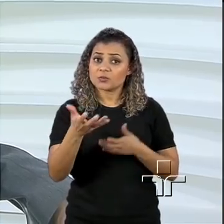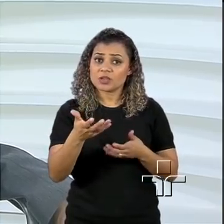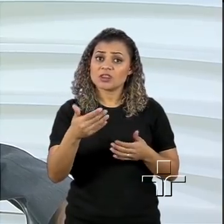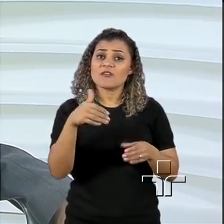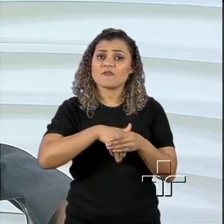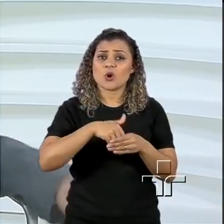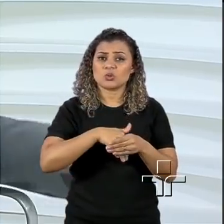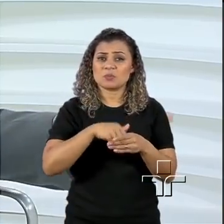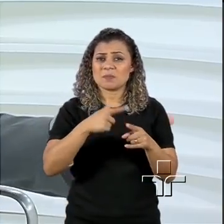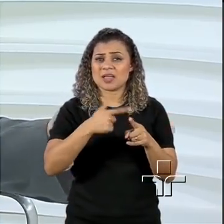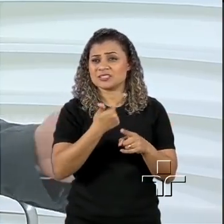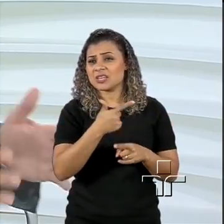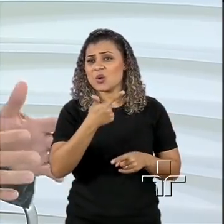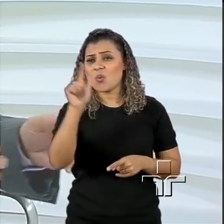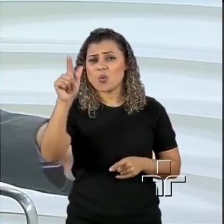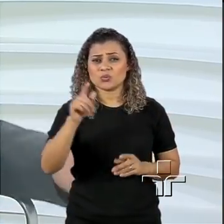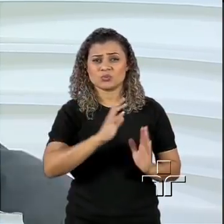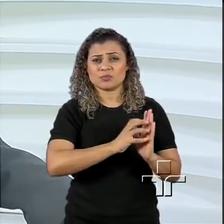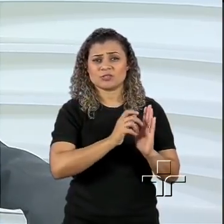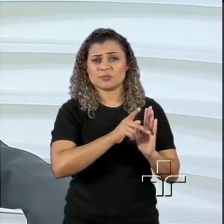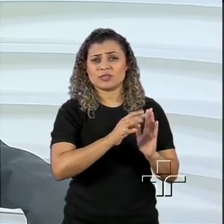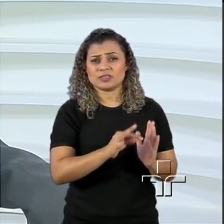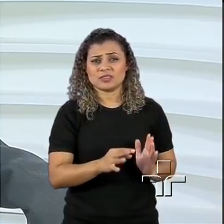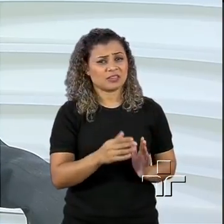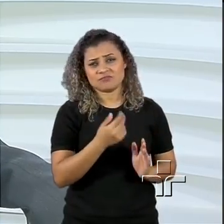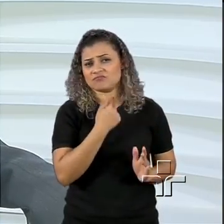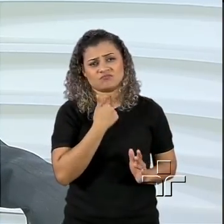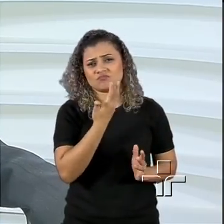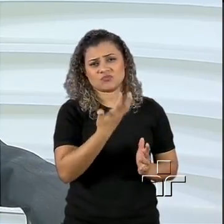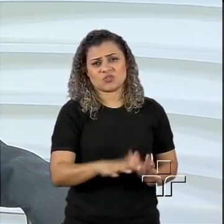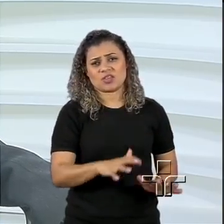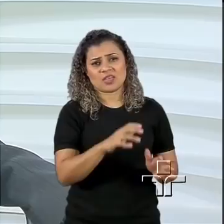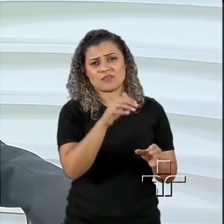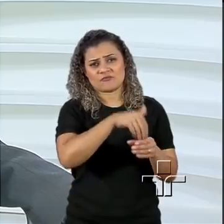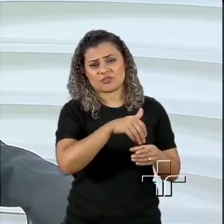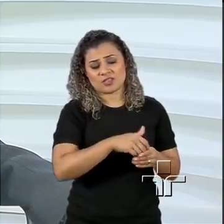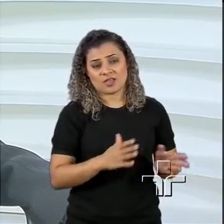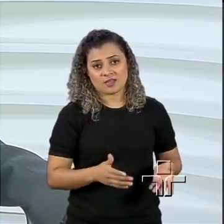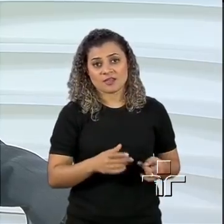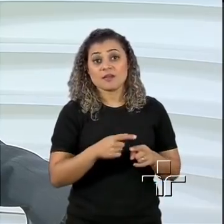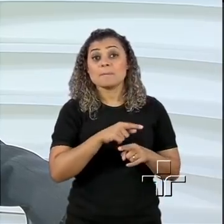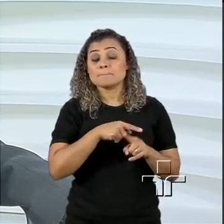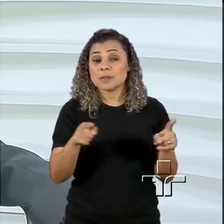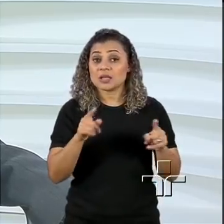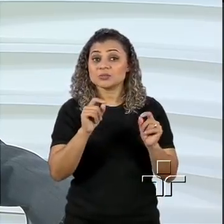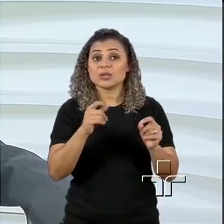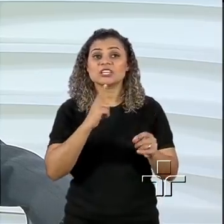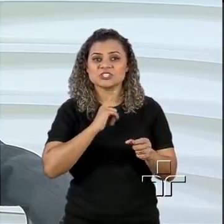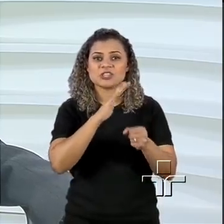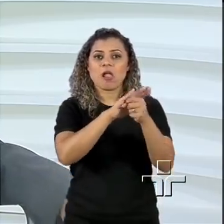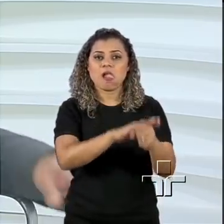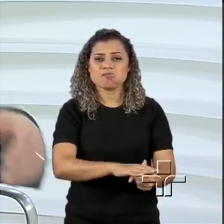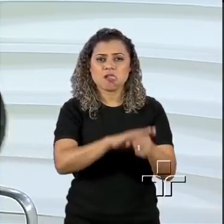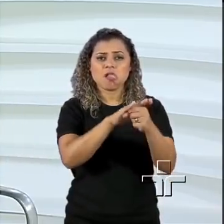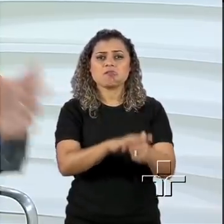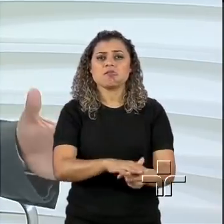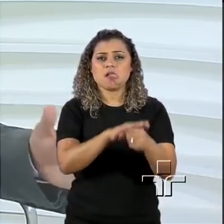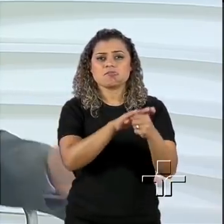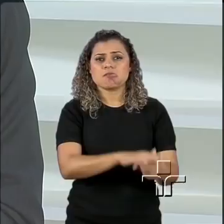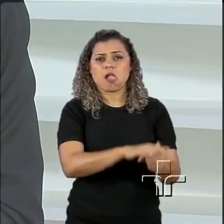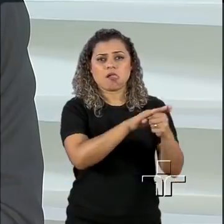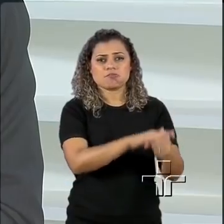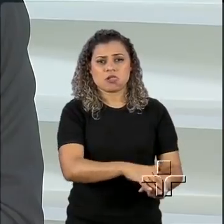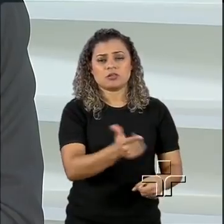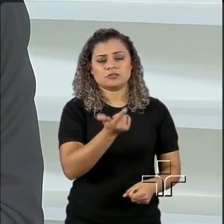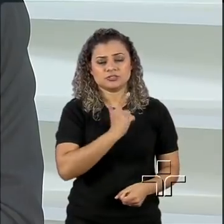você, é o PT, e o PT não dá para votar. Levado no ambiente de massacre mediático como nunca visto,